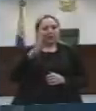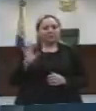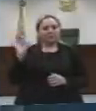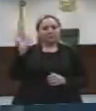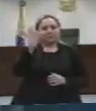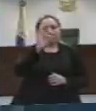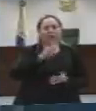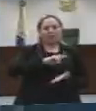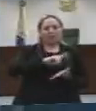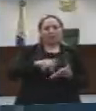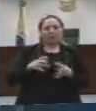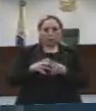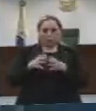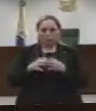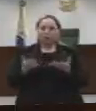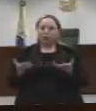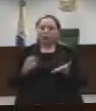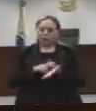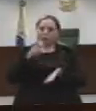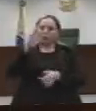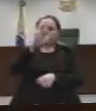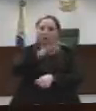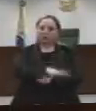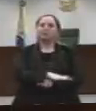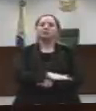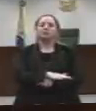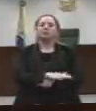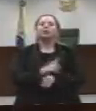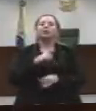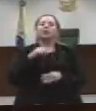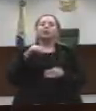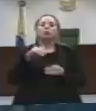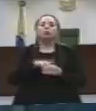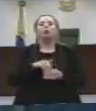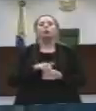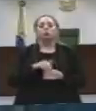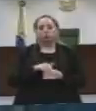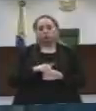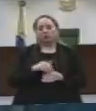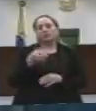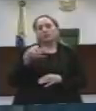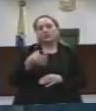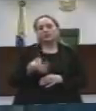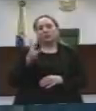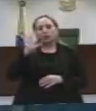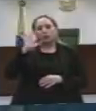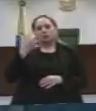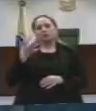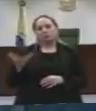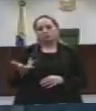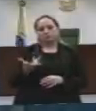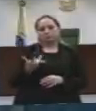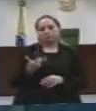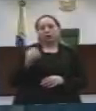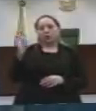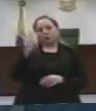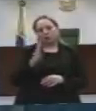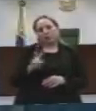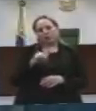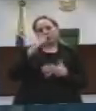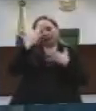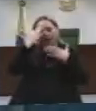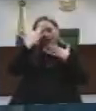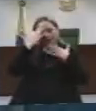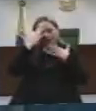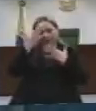grupo de manhã e agora à tarde nos conduza num voto que certamente será uma decisão salomônica e o Brasil vai agradecer por isso a